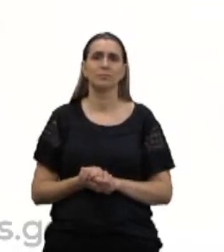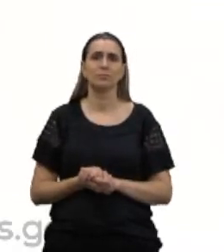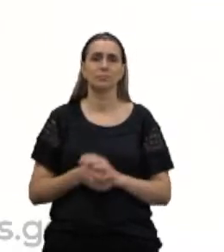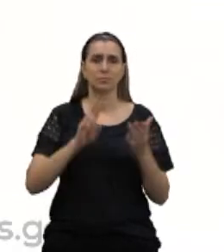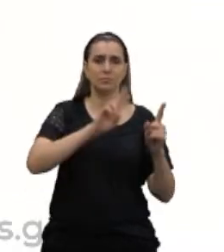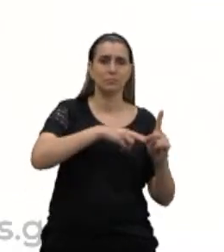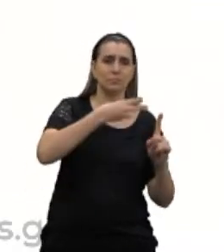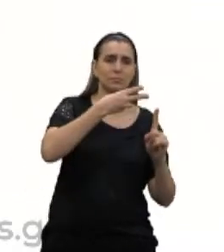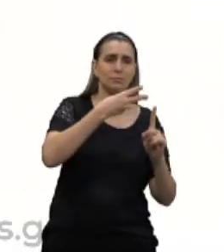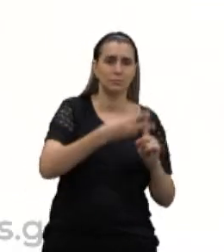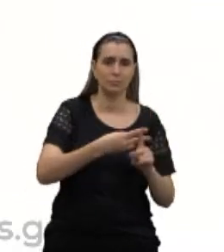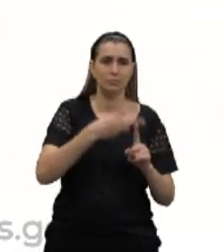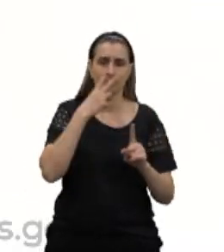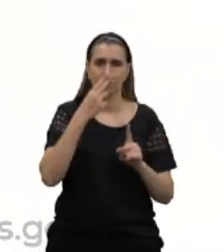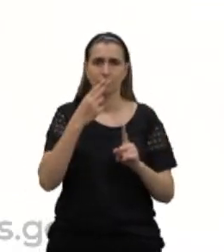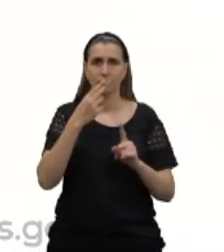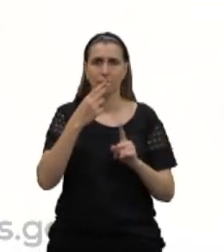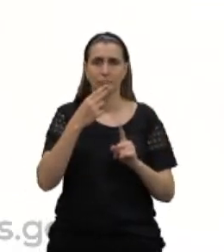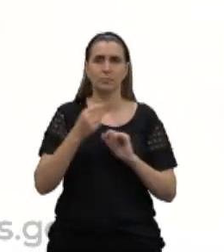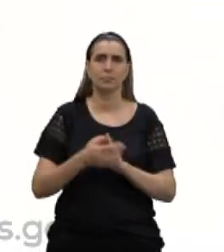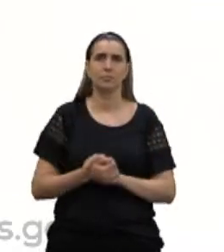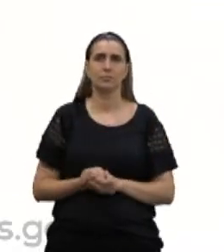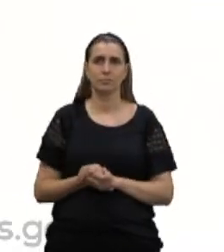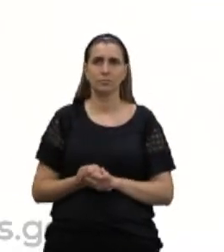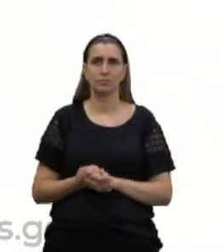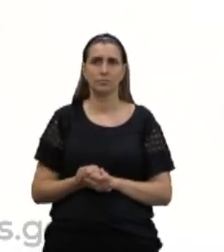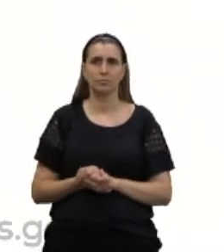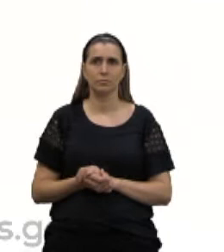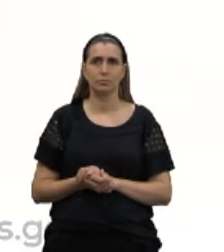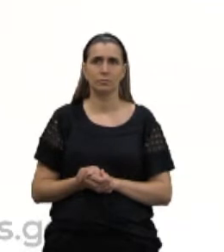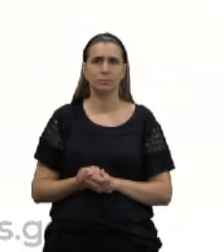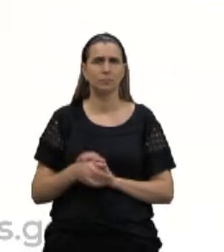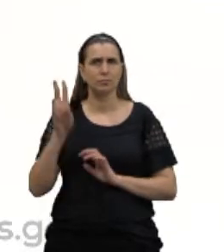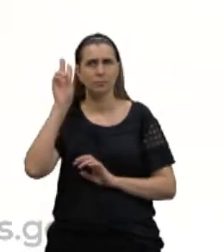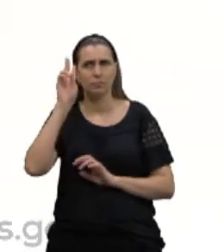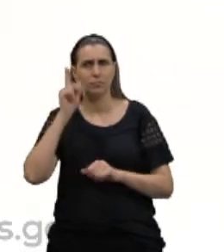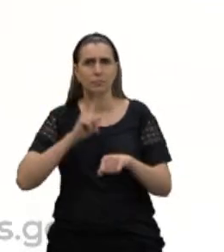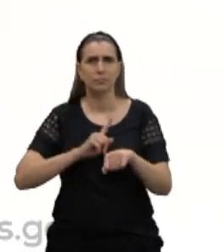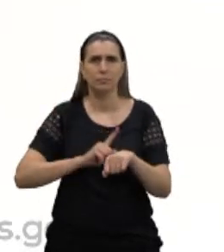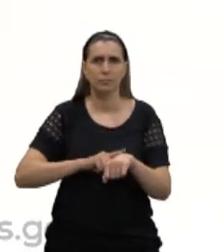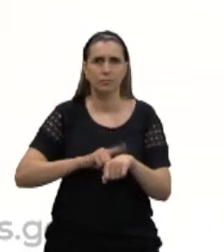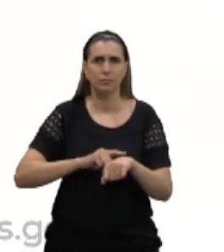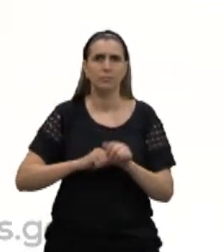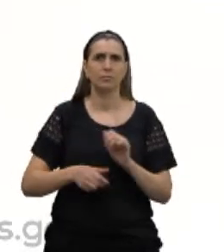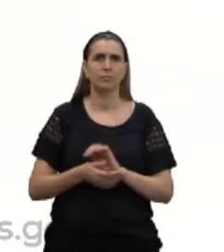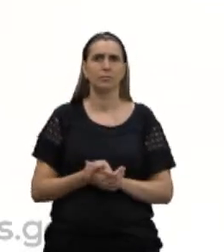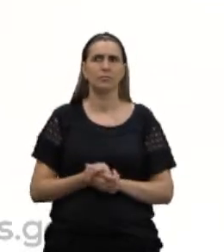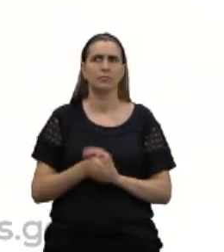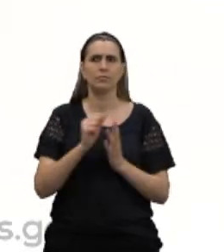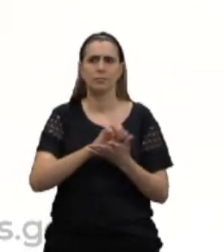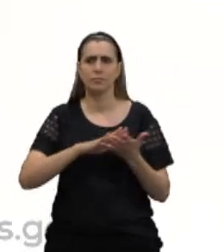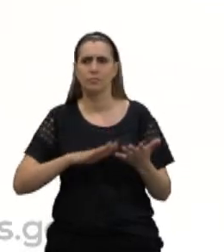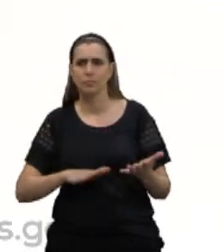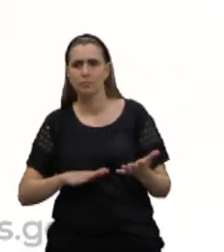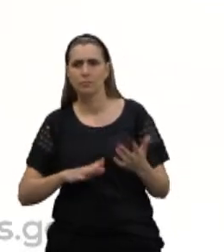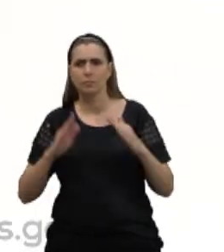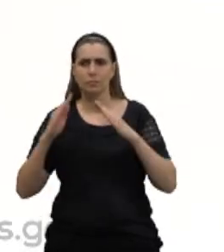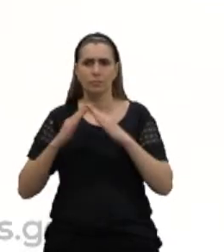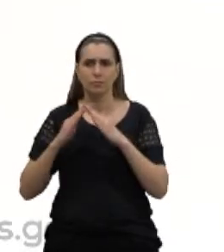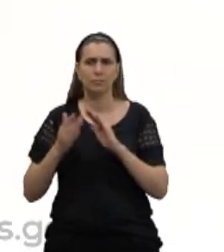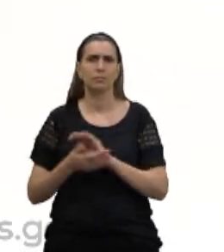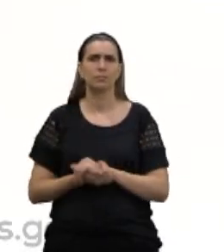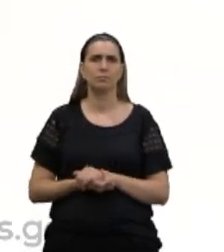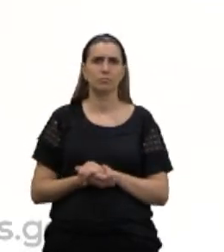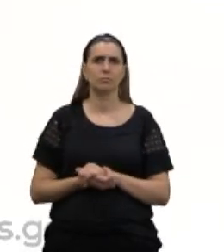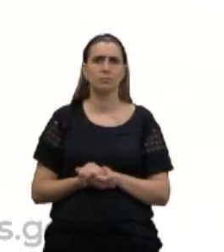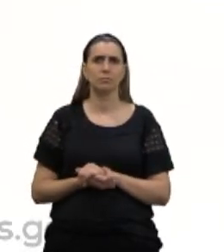Dobrar e deixar do mesmo tamanho. Nesse momento me veio uma lembrança, né, de uma tarefa doméstica.